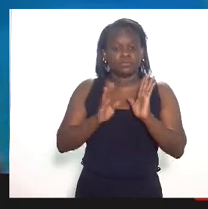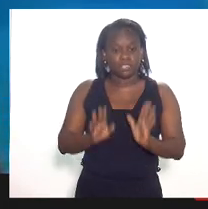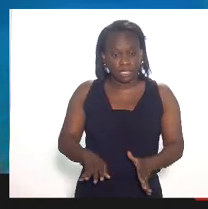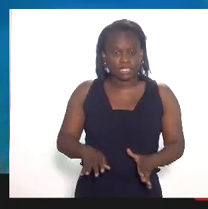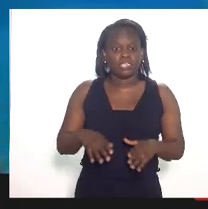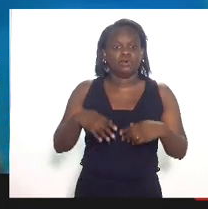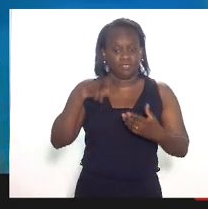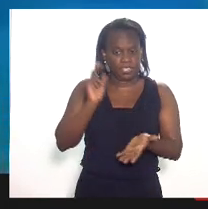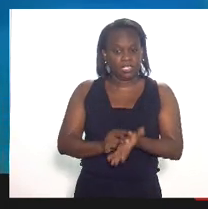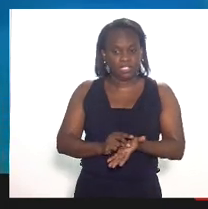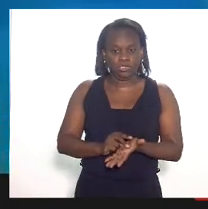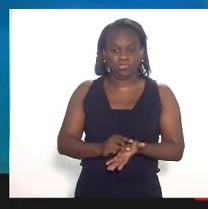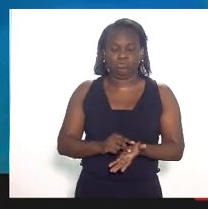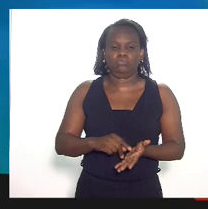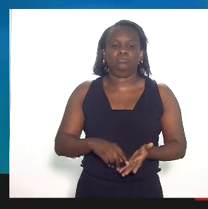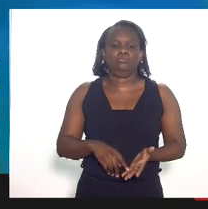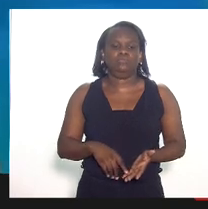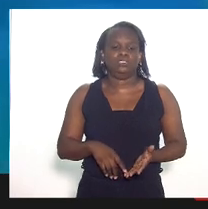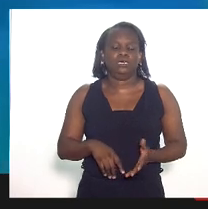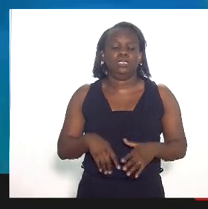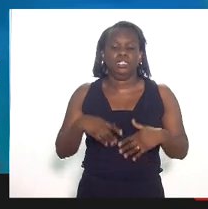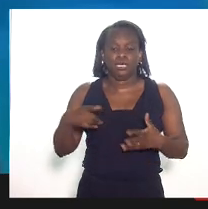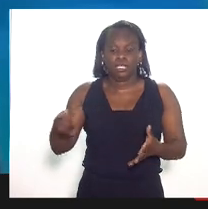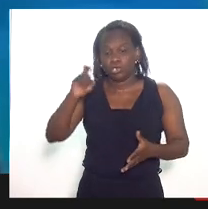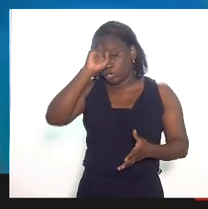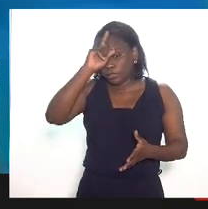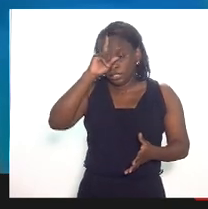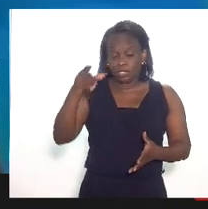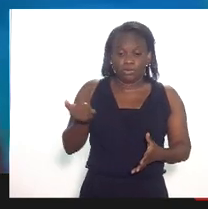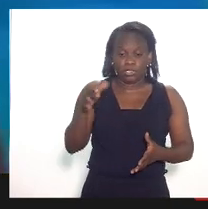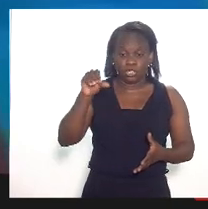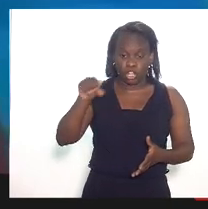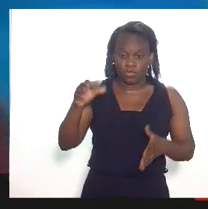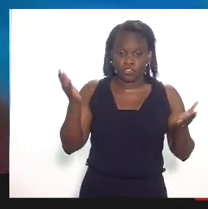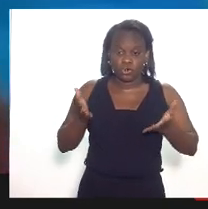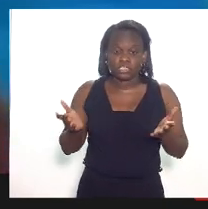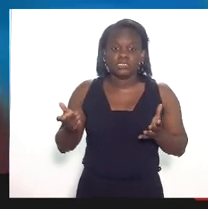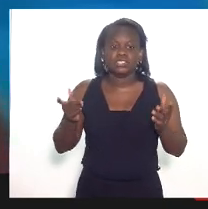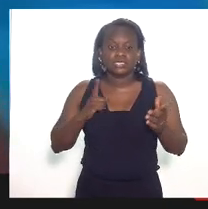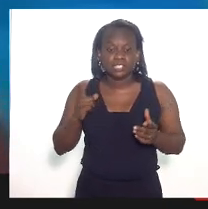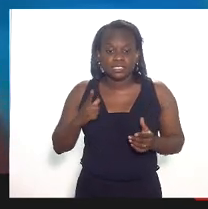devem ser verdadeiras, estão no censo. Nesses hospitais hoje, teríamos